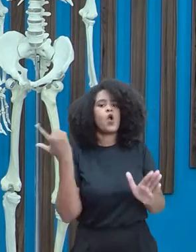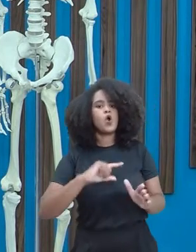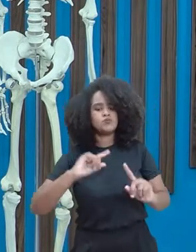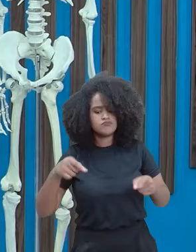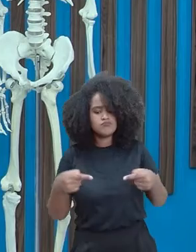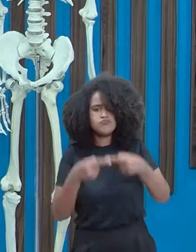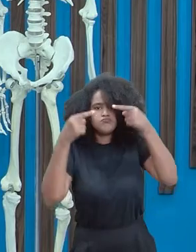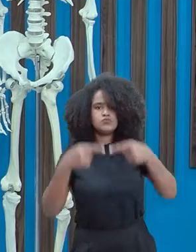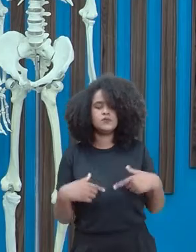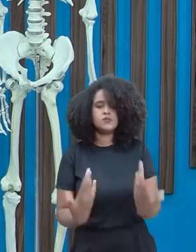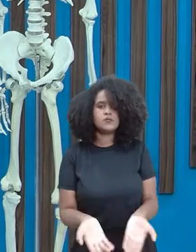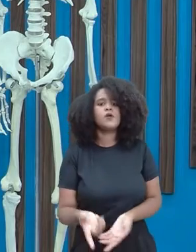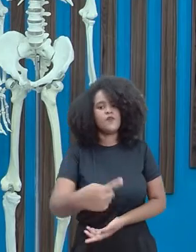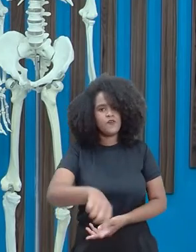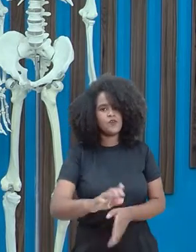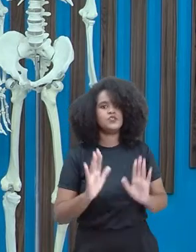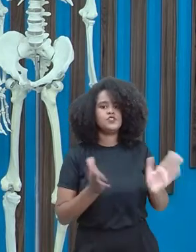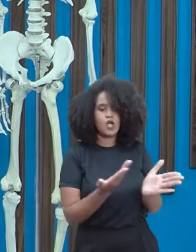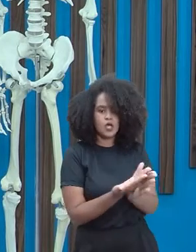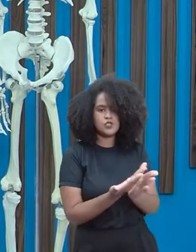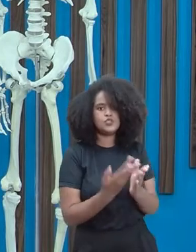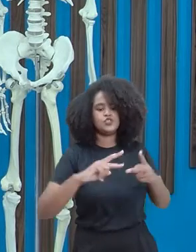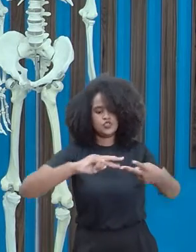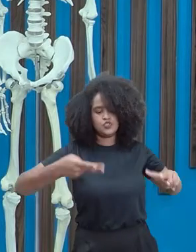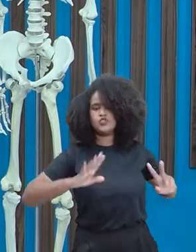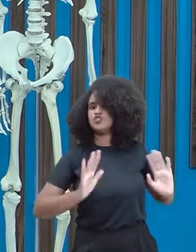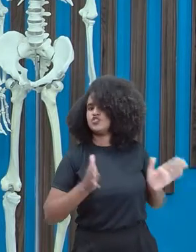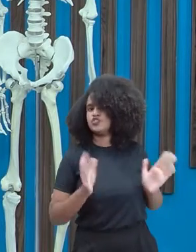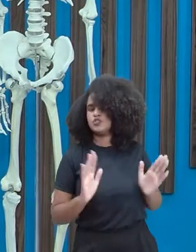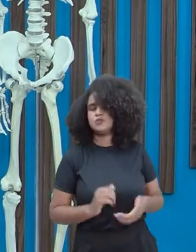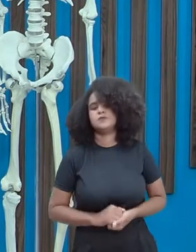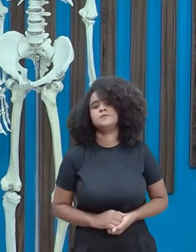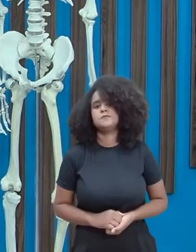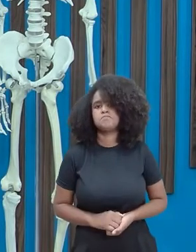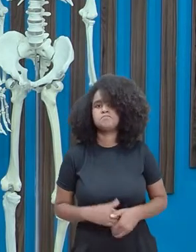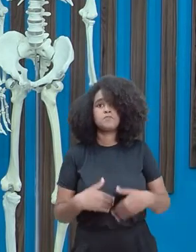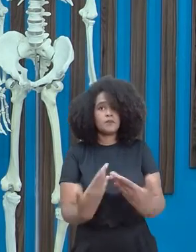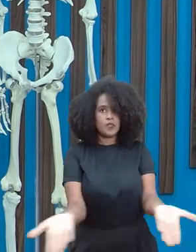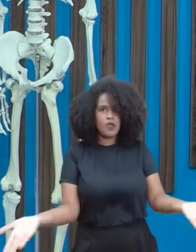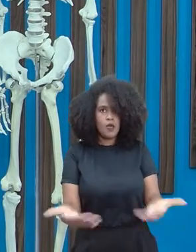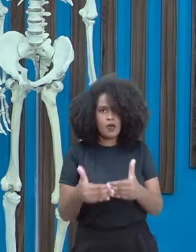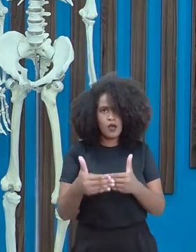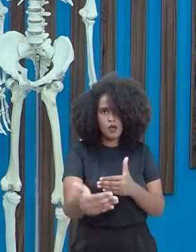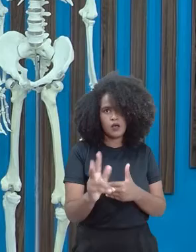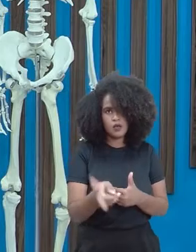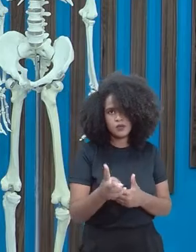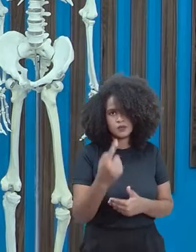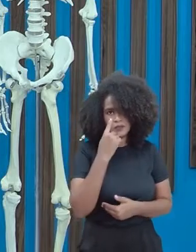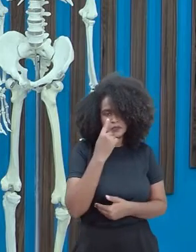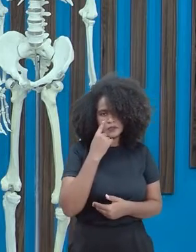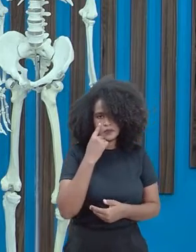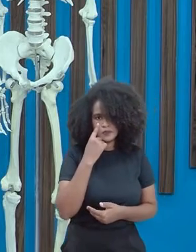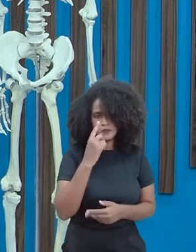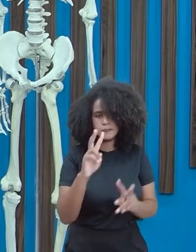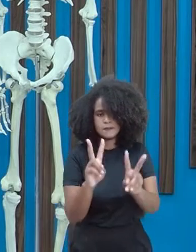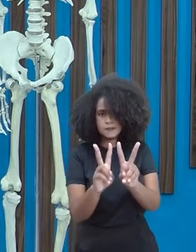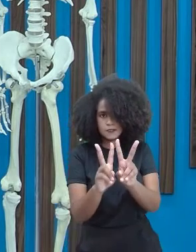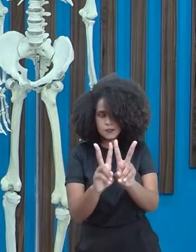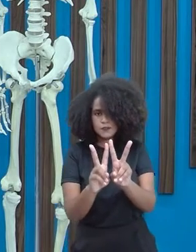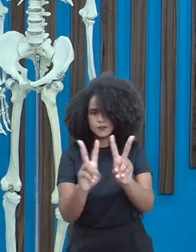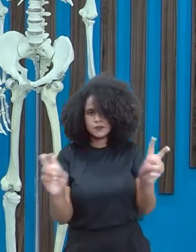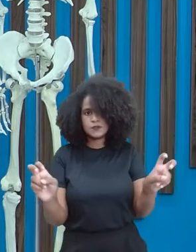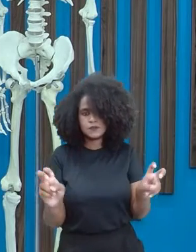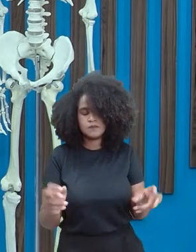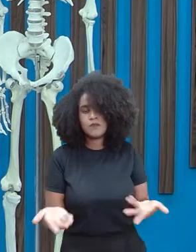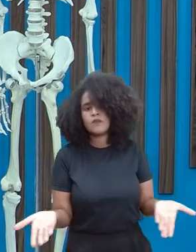como vocês, em outras aulas, estudaram aí também com a professora Carol. Mas eu vou continuar. Ainda nessa questão, né,